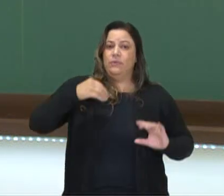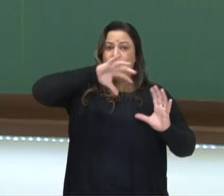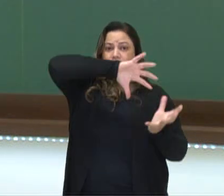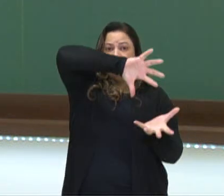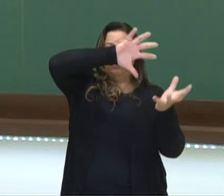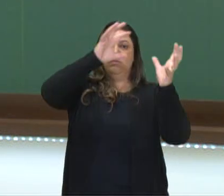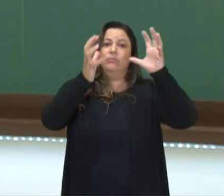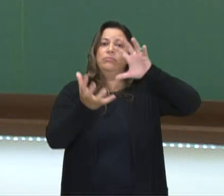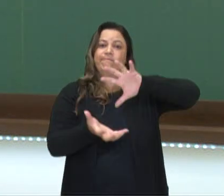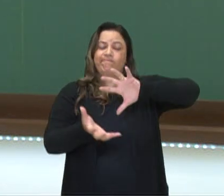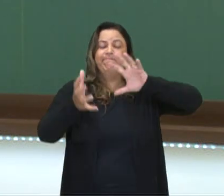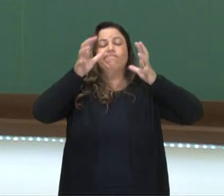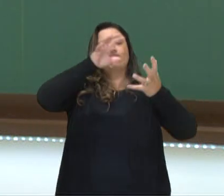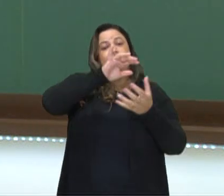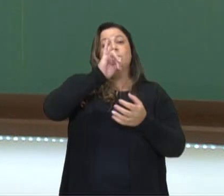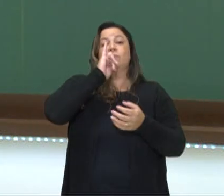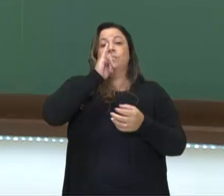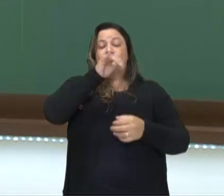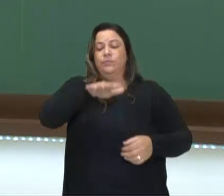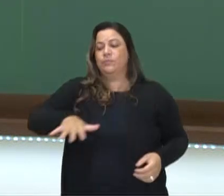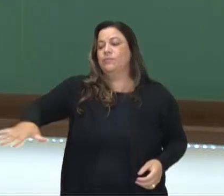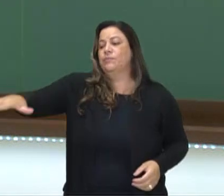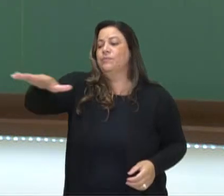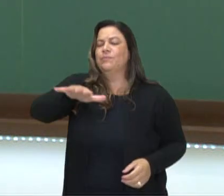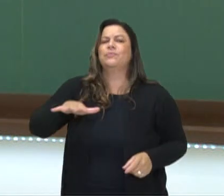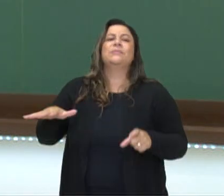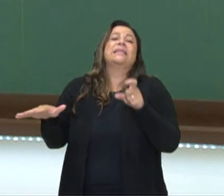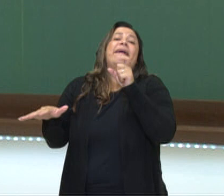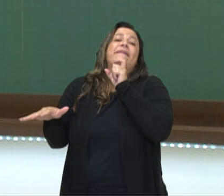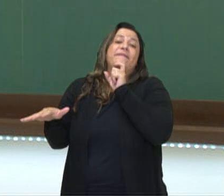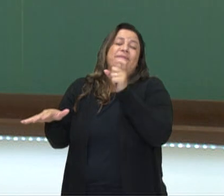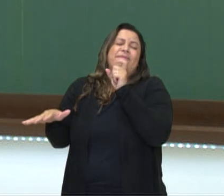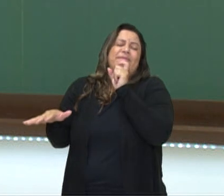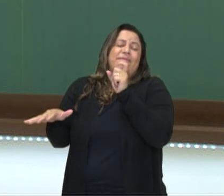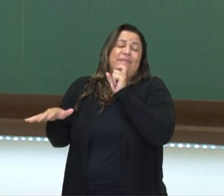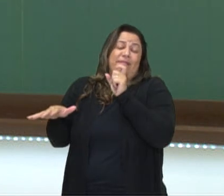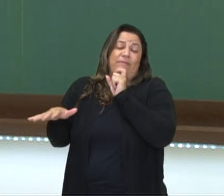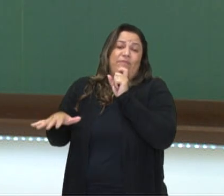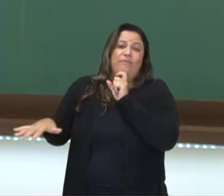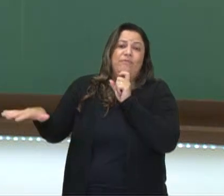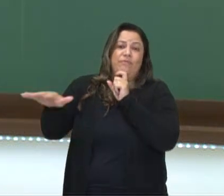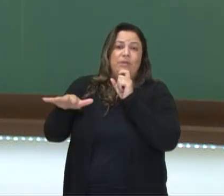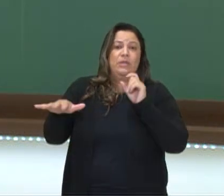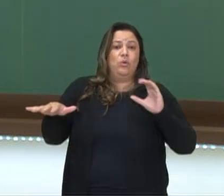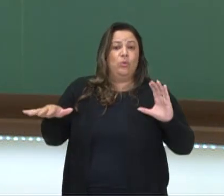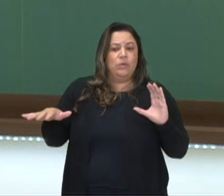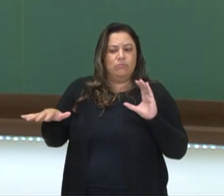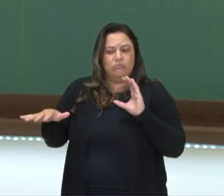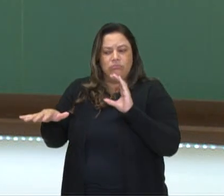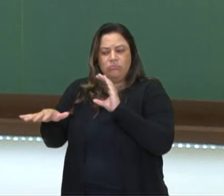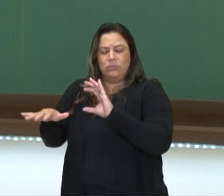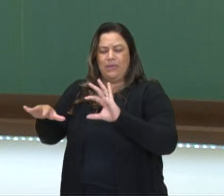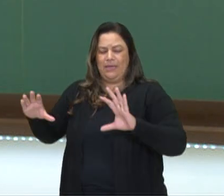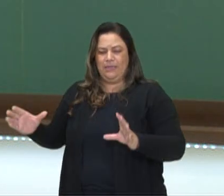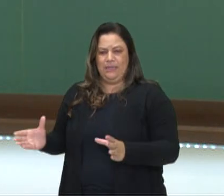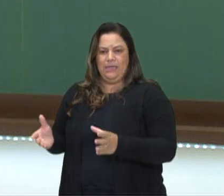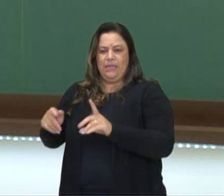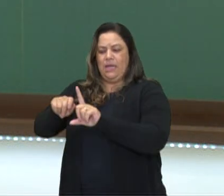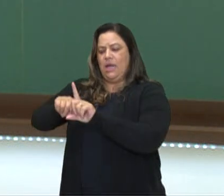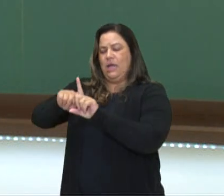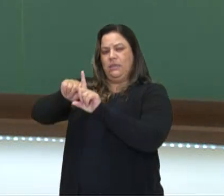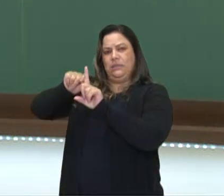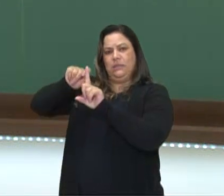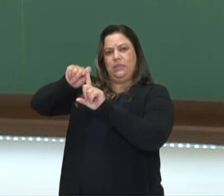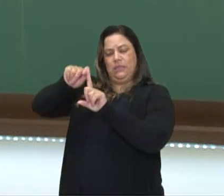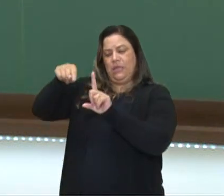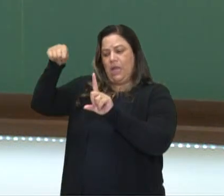por exemplo, uma área que é extremamente fria passa a sofrer com o aquecimento global, a sua temperatura vai aumentar. E todos aqueles